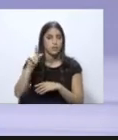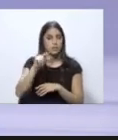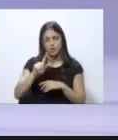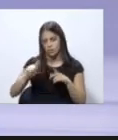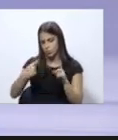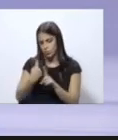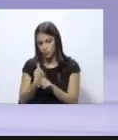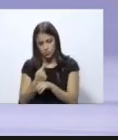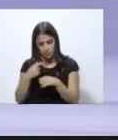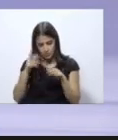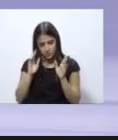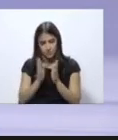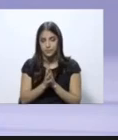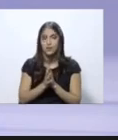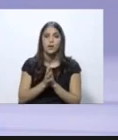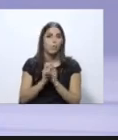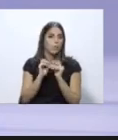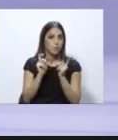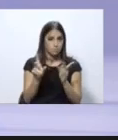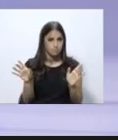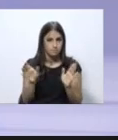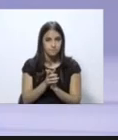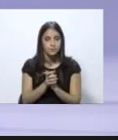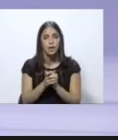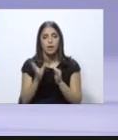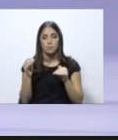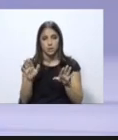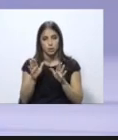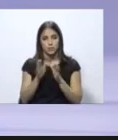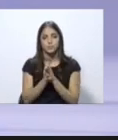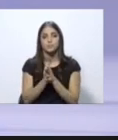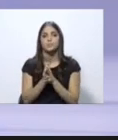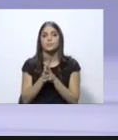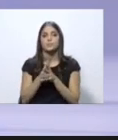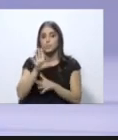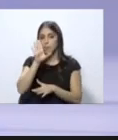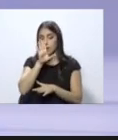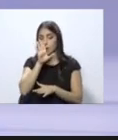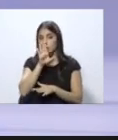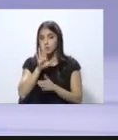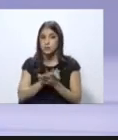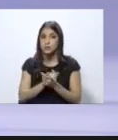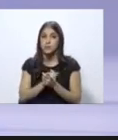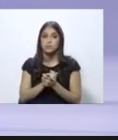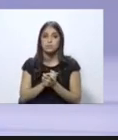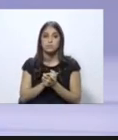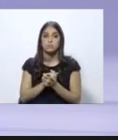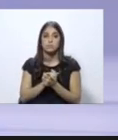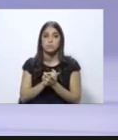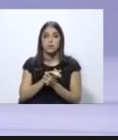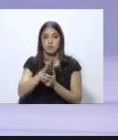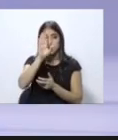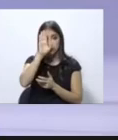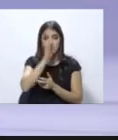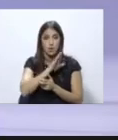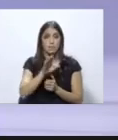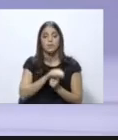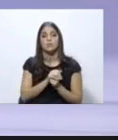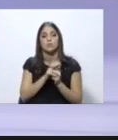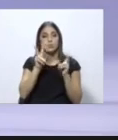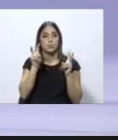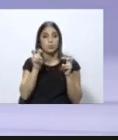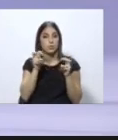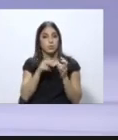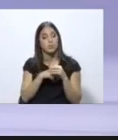etc. Dando isso de barato, quando se compra ou quando se contrata quem sabe do assunto, não se pode criticar. Eles são mesmo